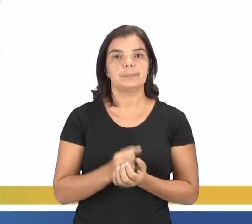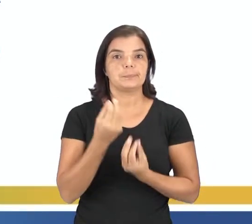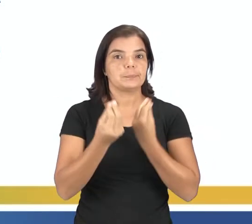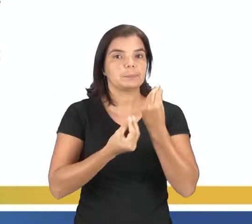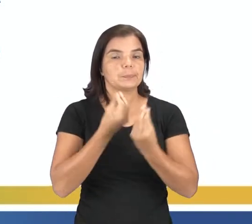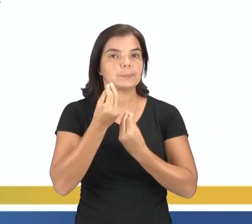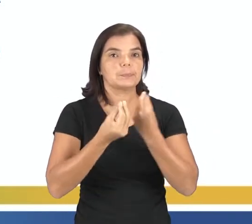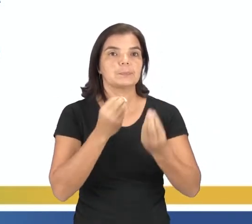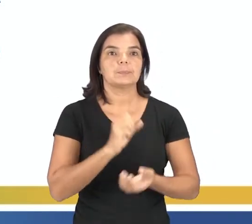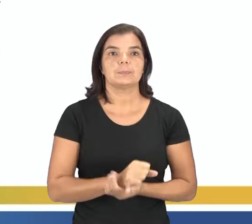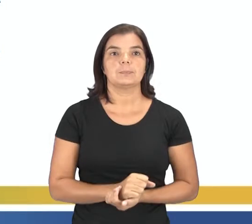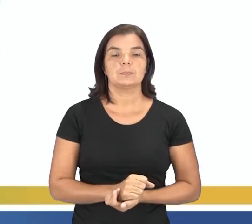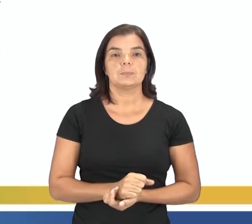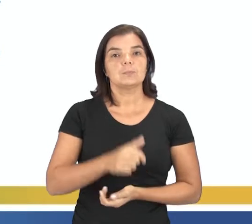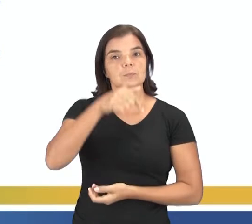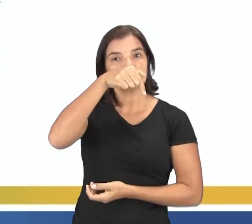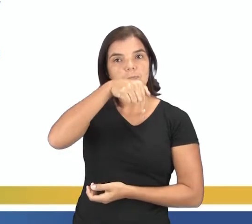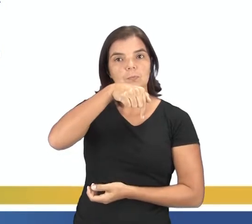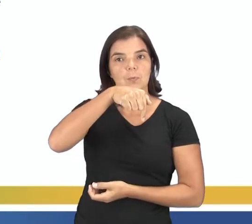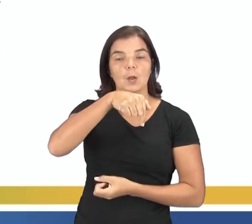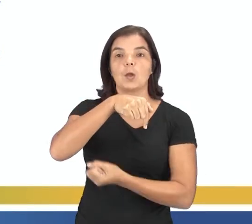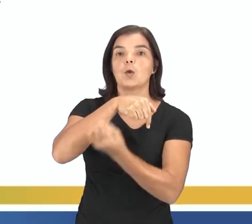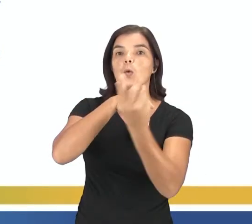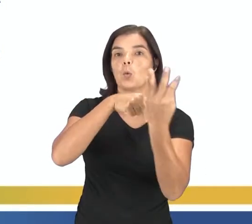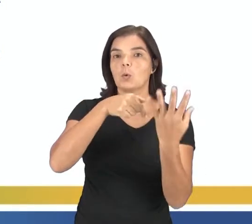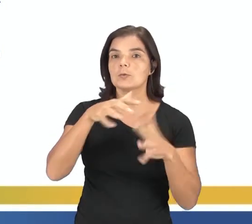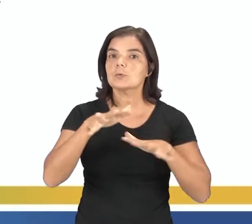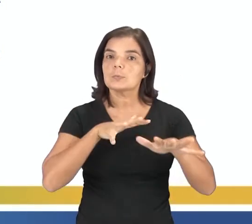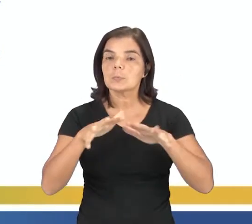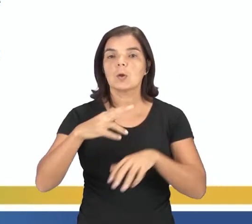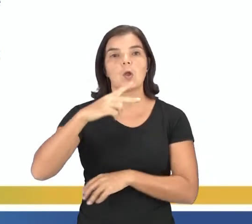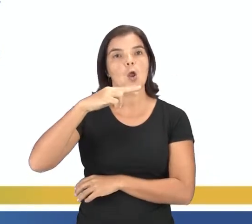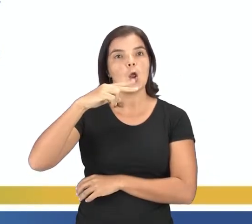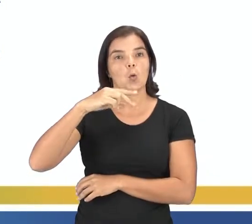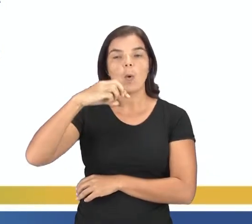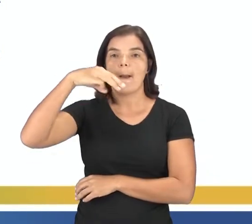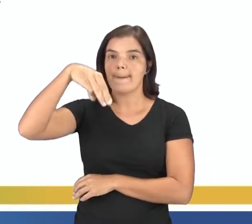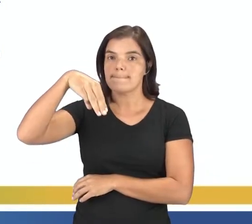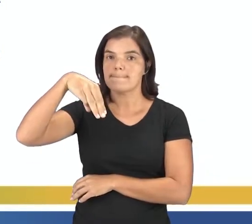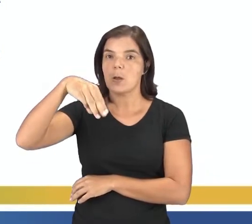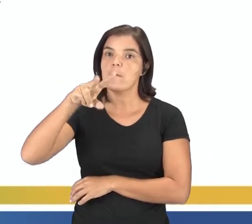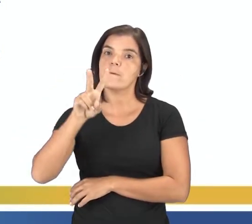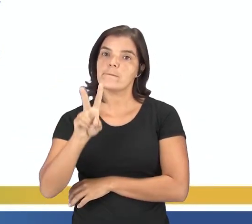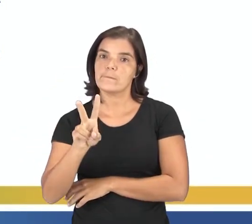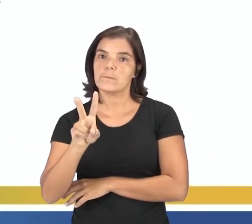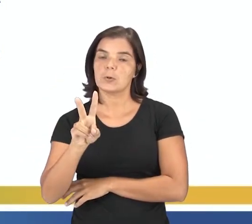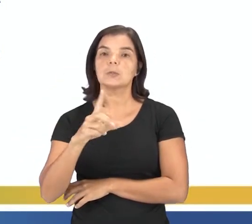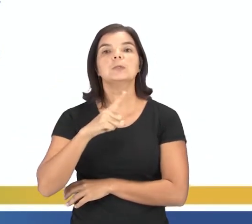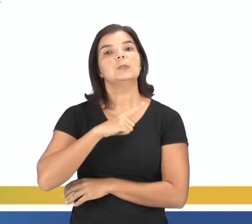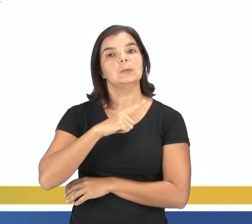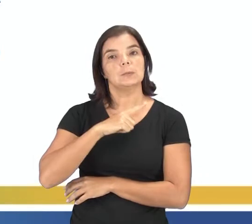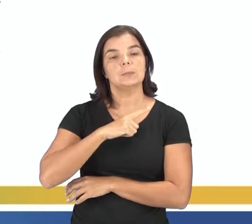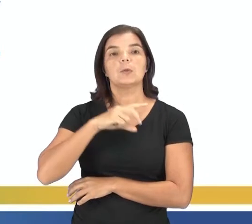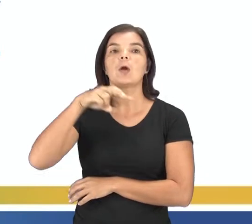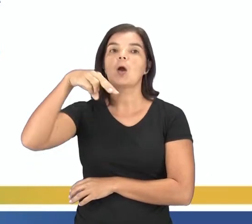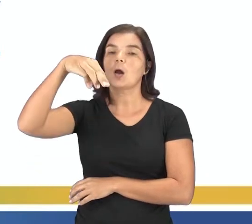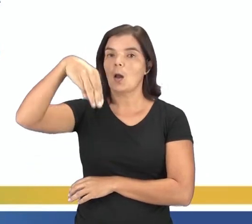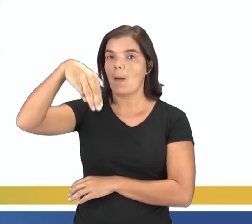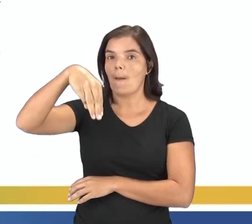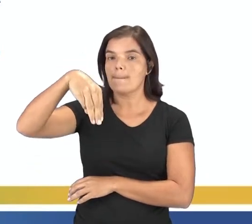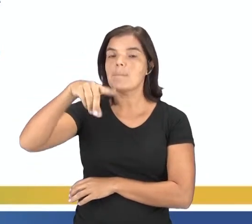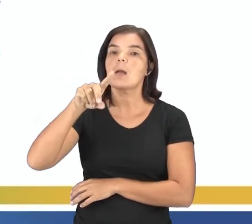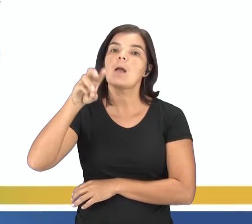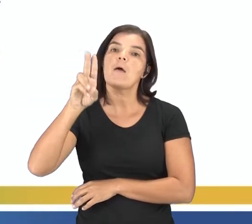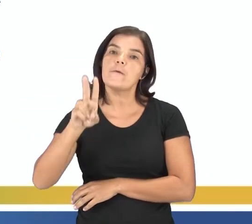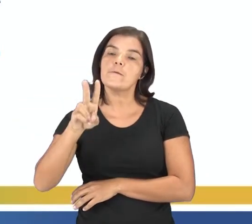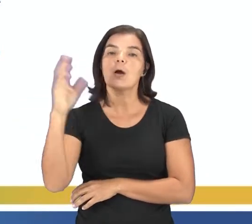como Q, que é a quantidade de movimento, igual a m vezes v, onde m é a massa e